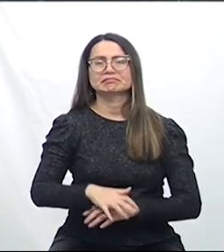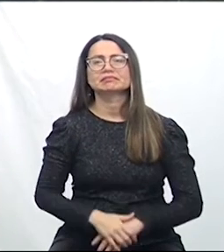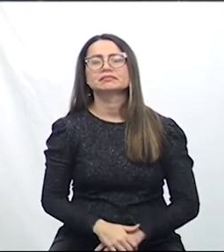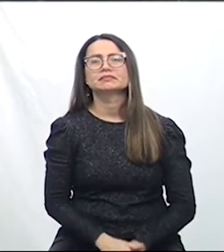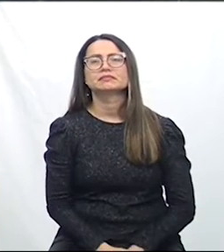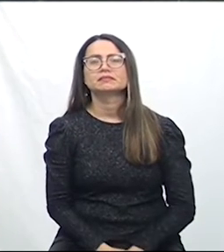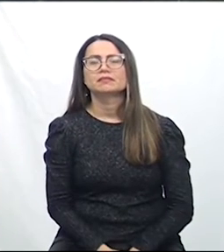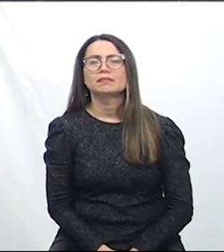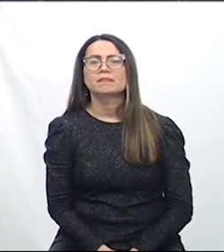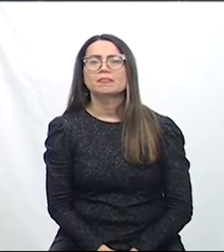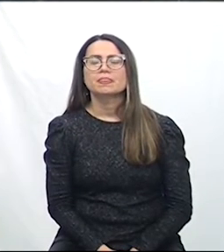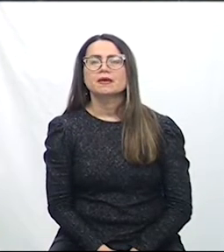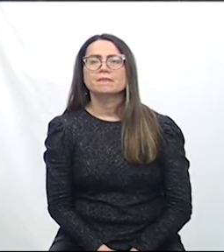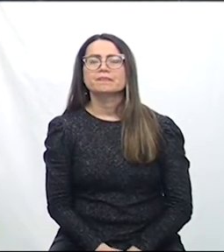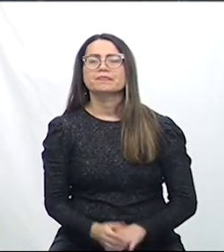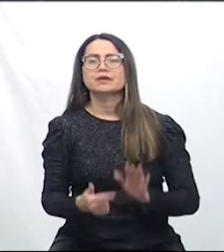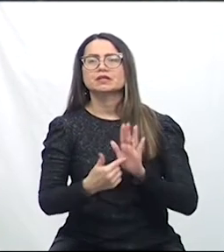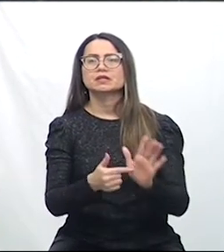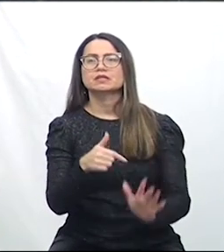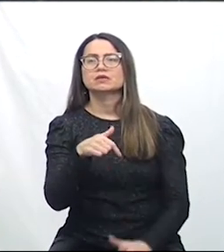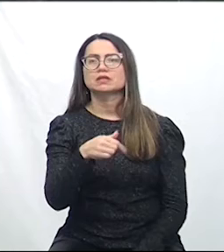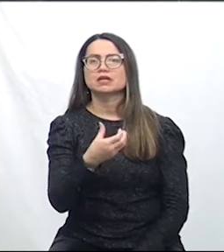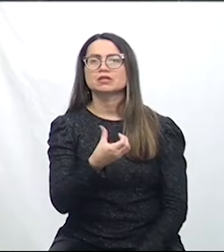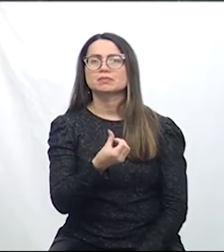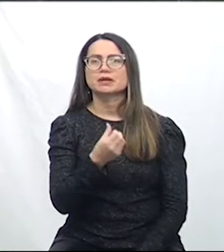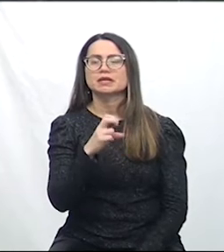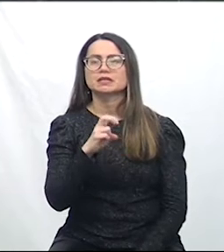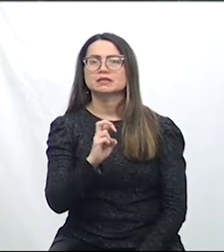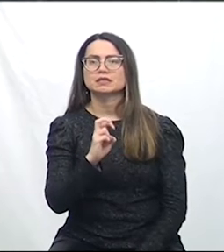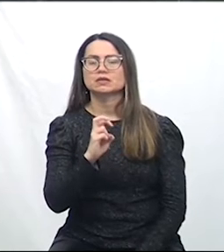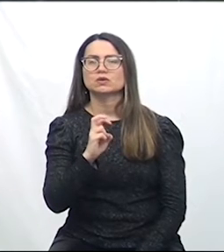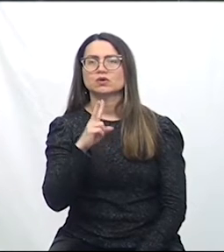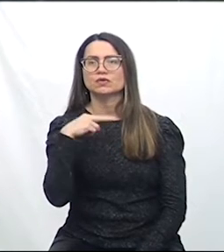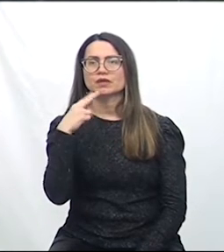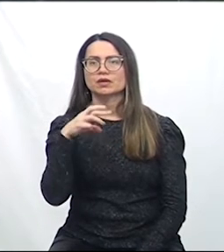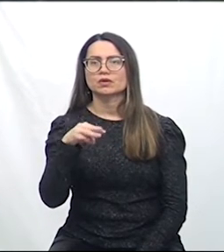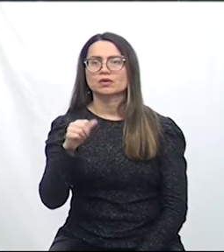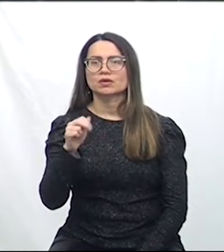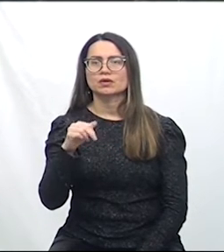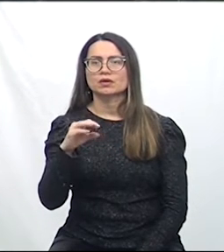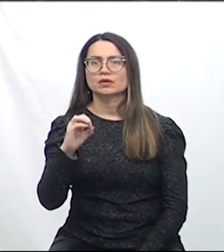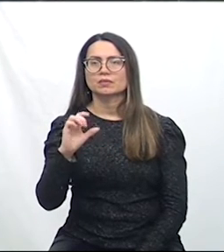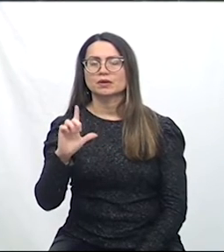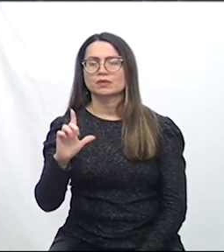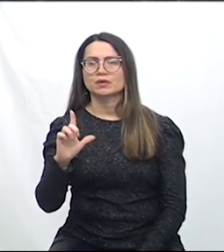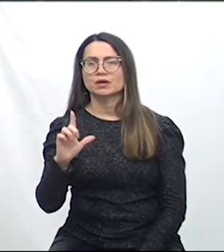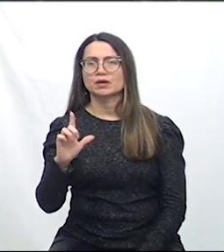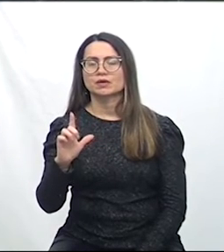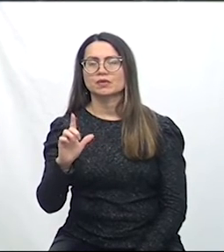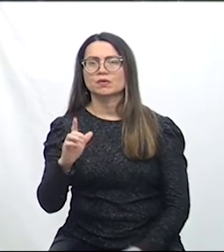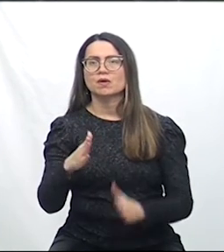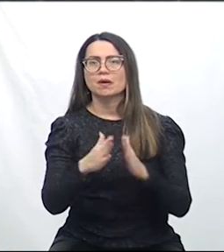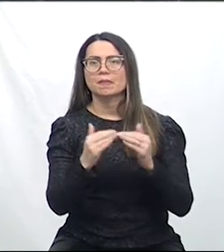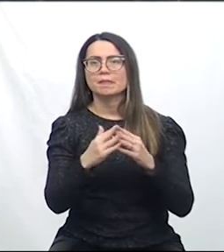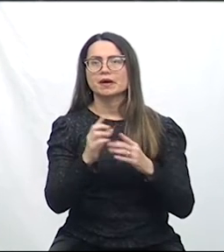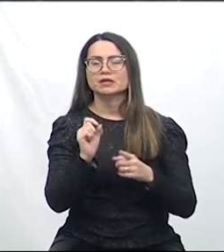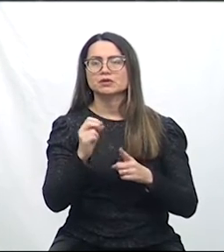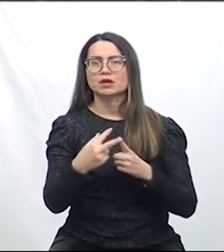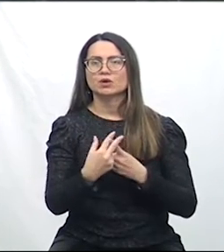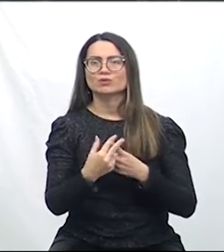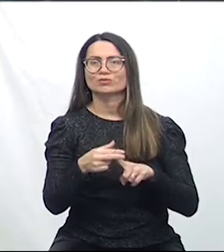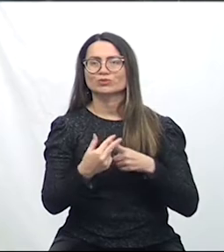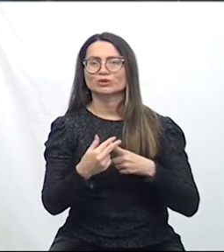bairro Próspera. Indicação 765-2022, vereador Manuel Rosengue da Silva, reparos na